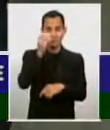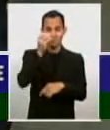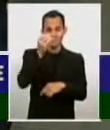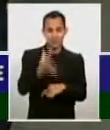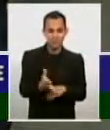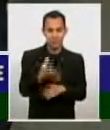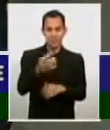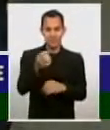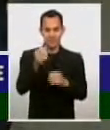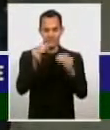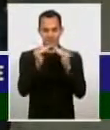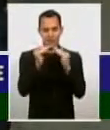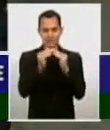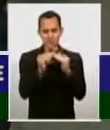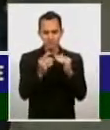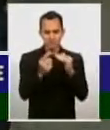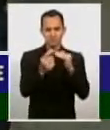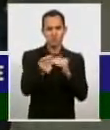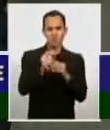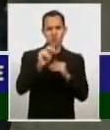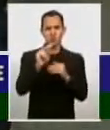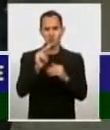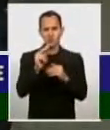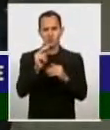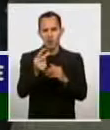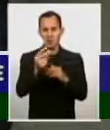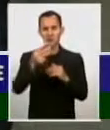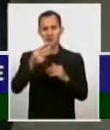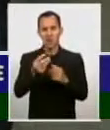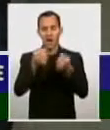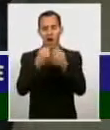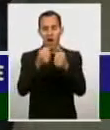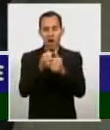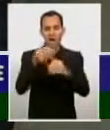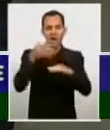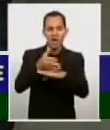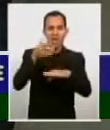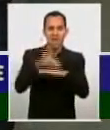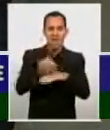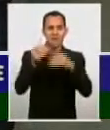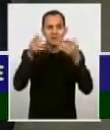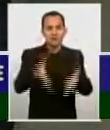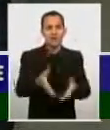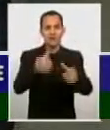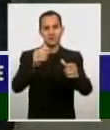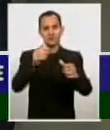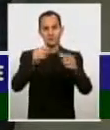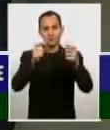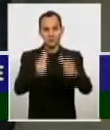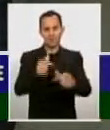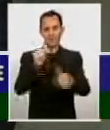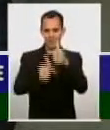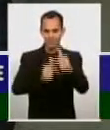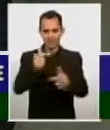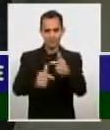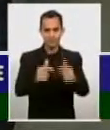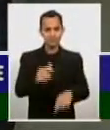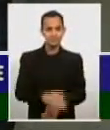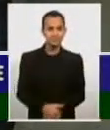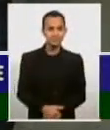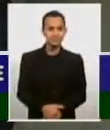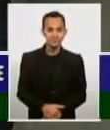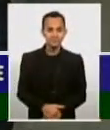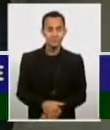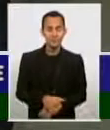madrugada de casa. Muitos pegam 2, 3 ônibus para chegar no seu posto de trabalho.